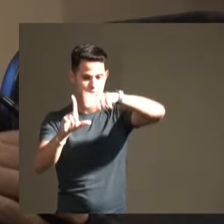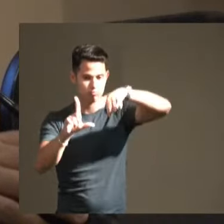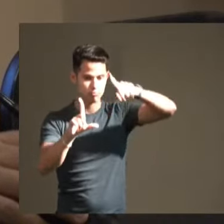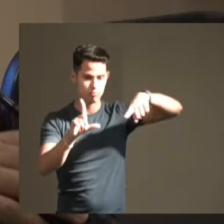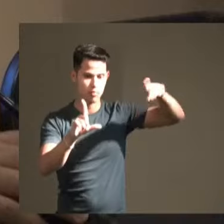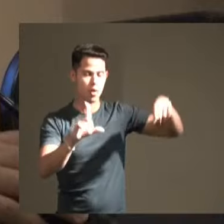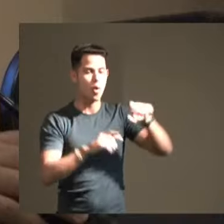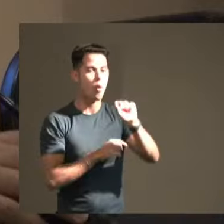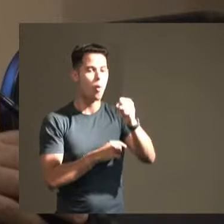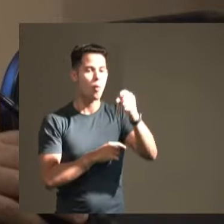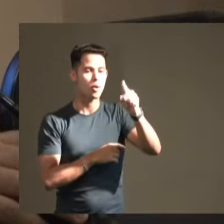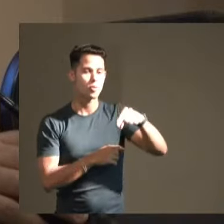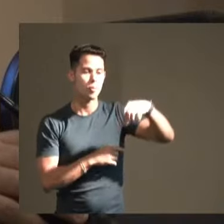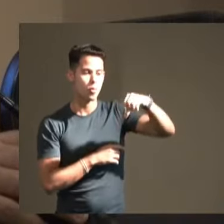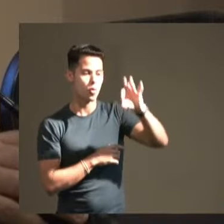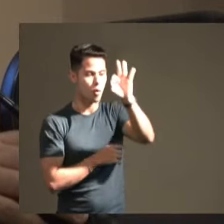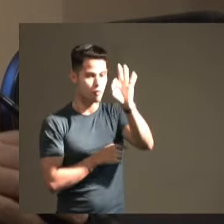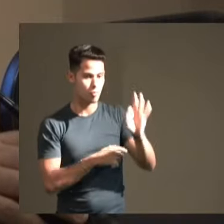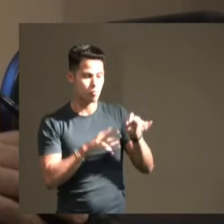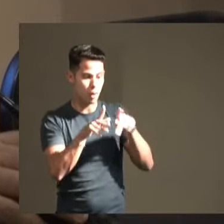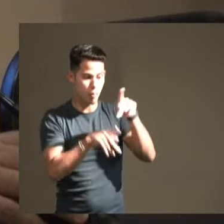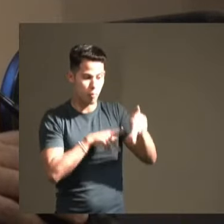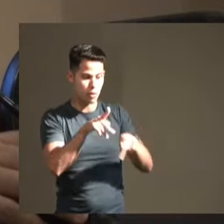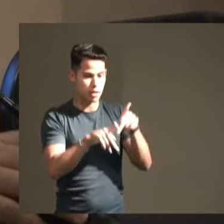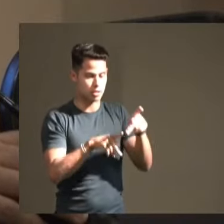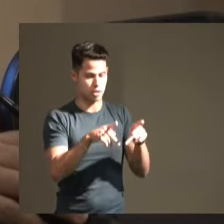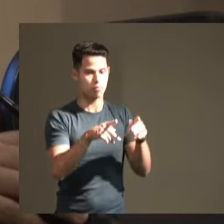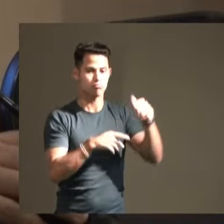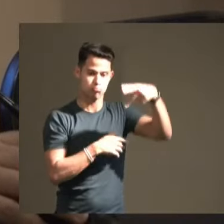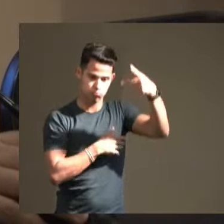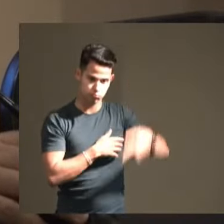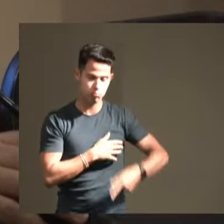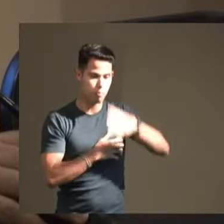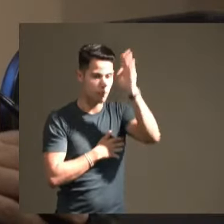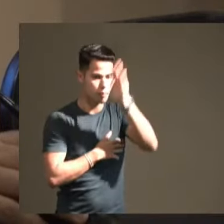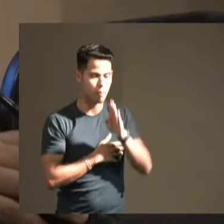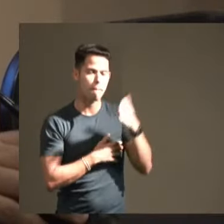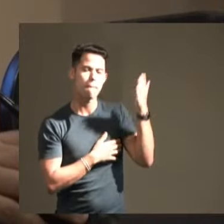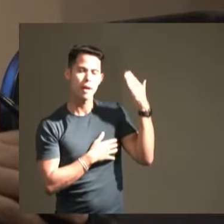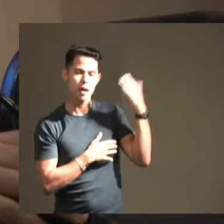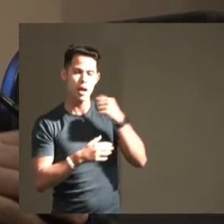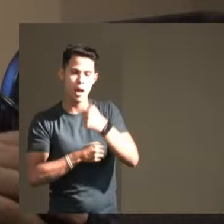8,9% da população. Nós já fomos, em 2000,